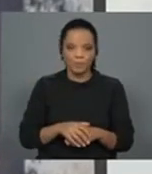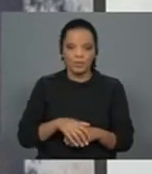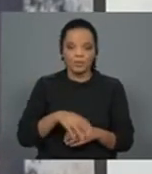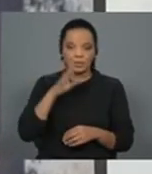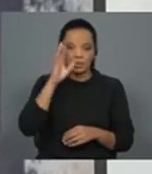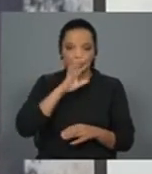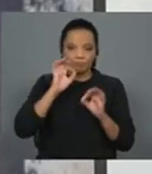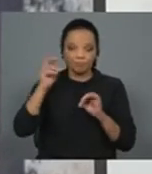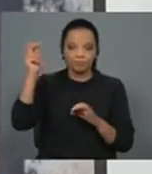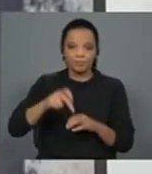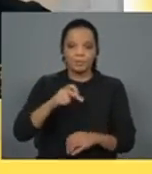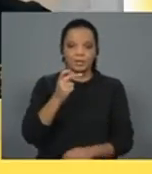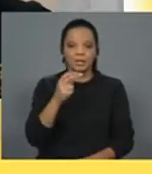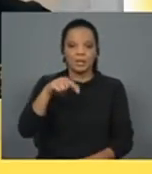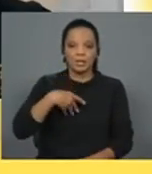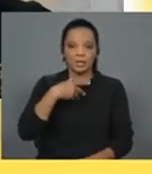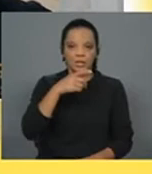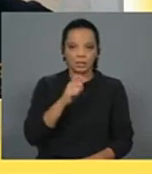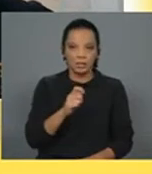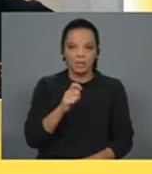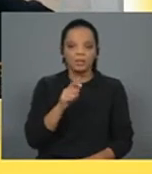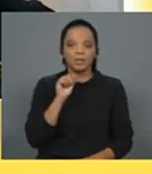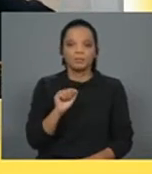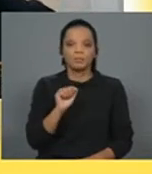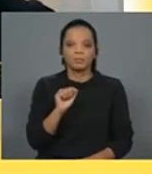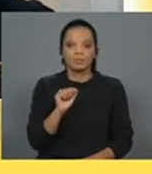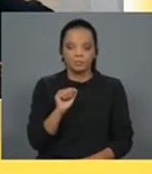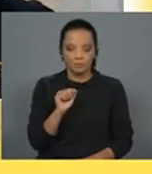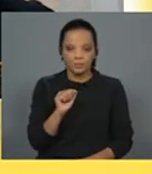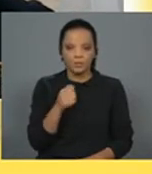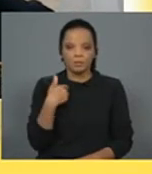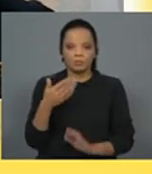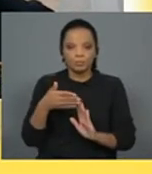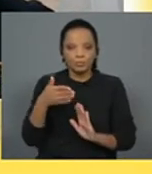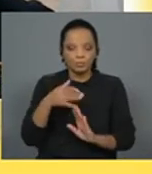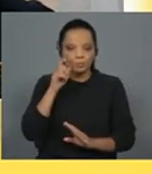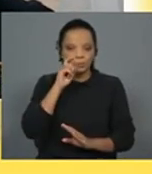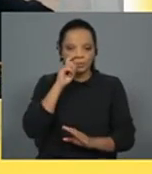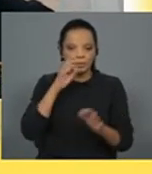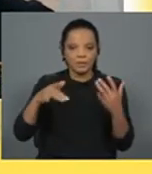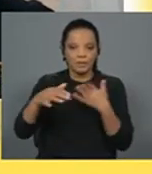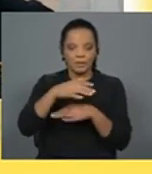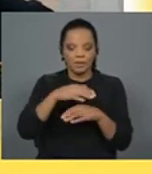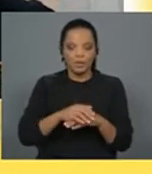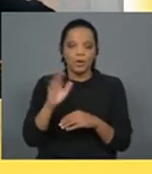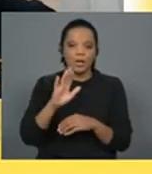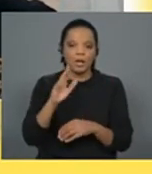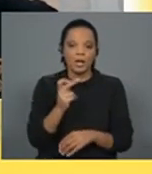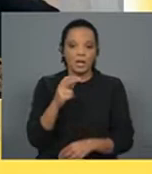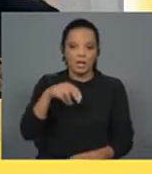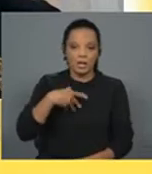acontecer. André Macedo Fernandes é Comandante Nacional de Emergência e Proteção Civil. Olá, André.